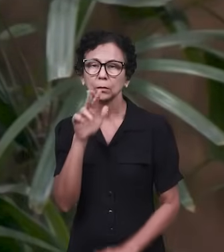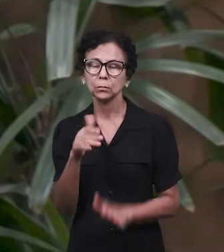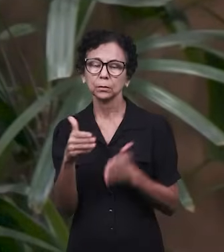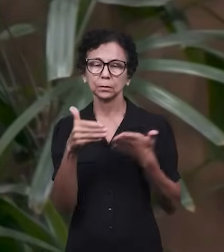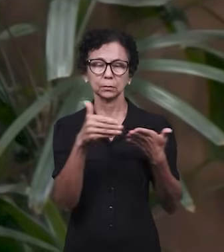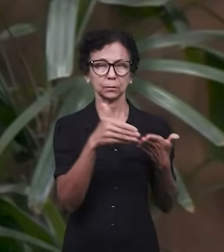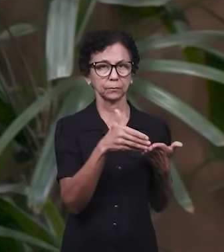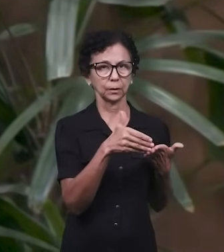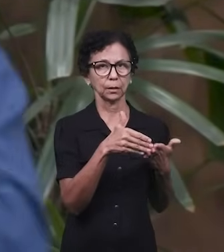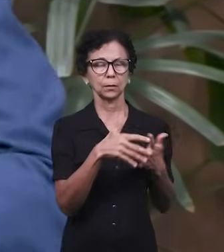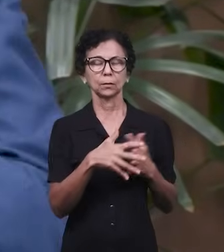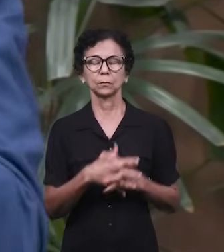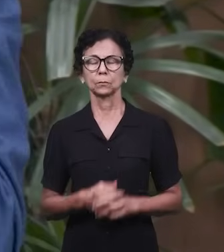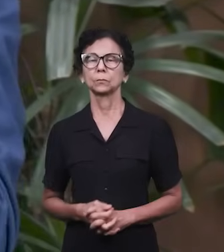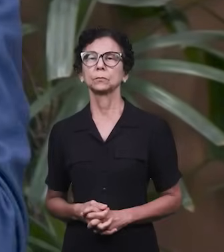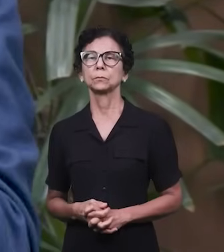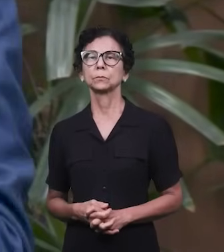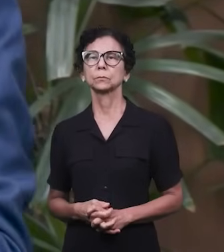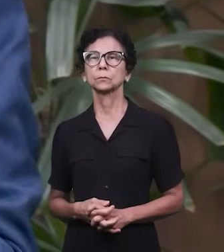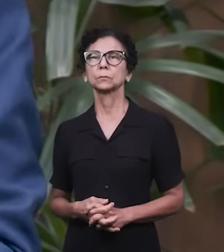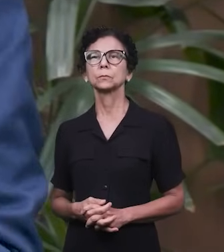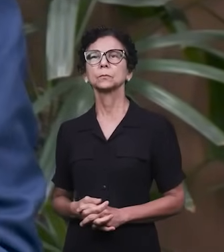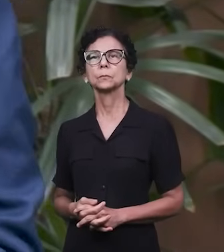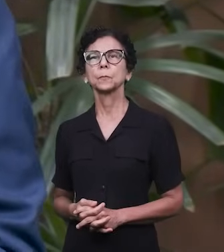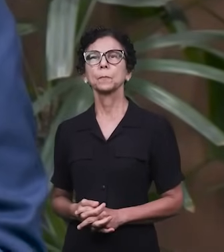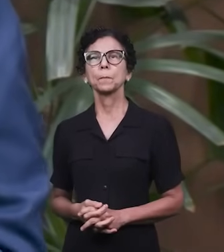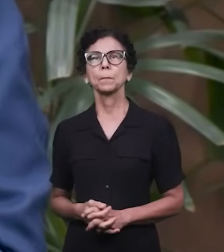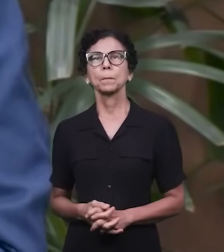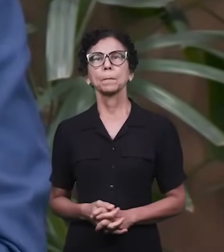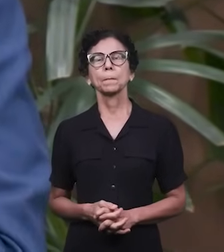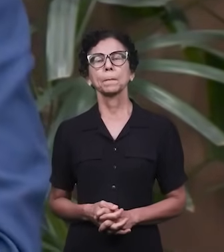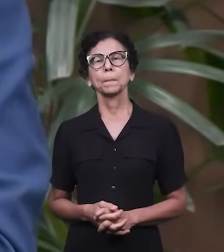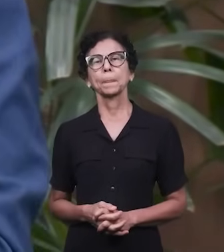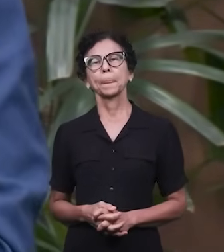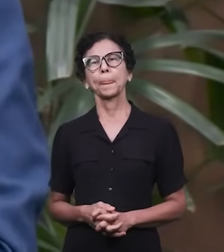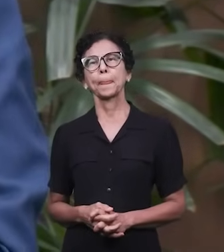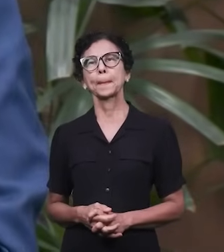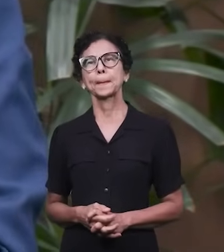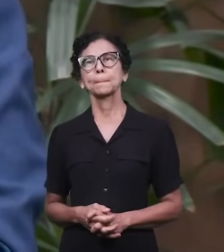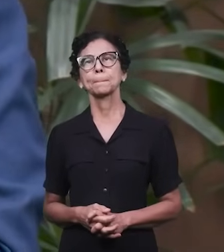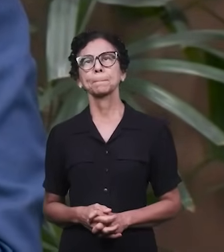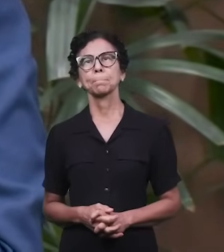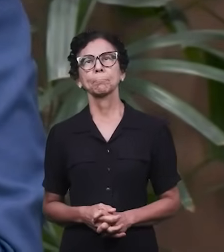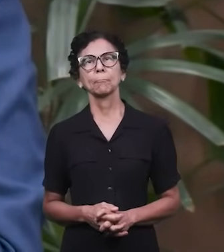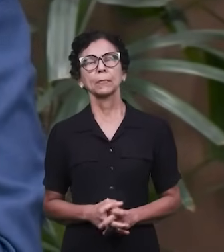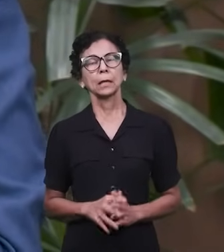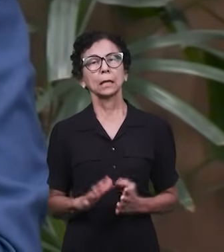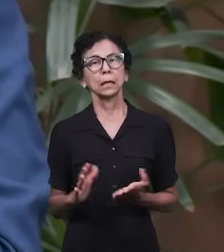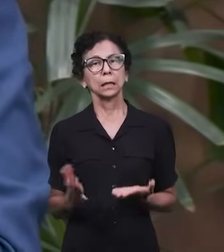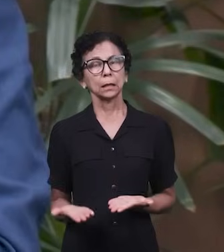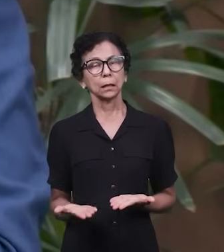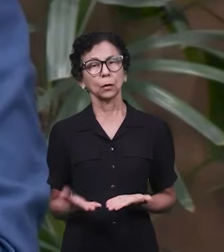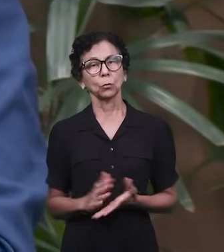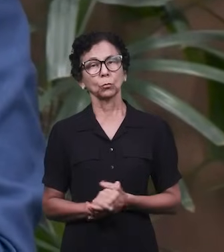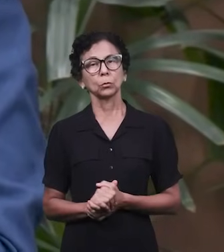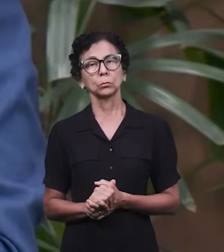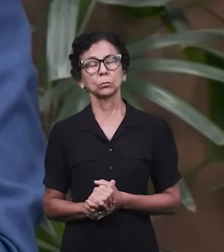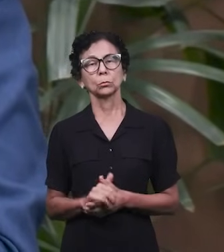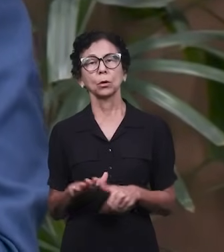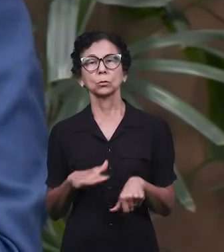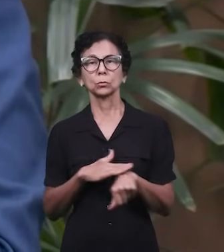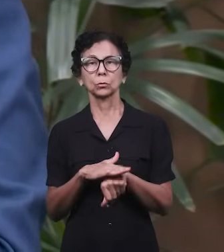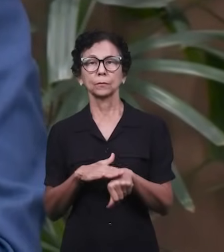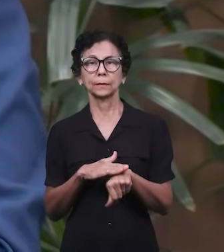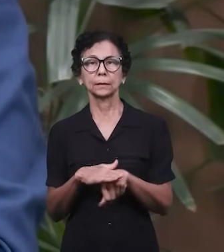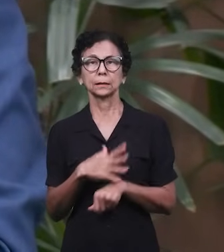nossos filhos, como a Fernanda disse, nós não devemos induzi-los, mas nós devemos